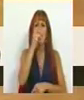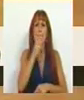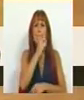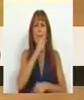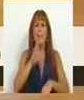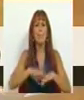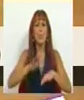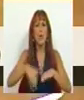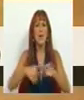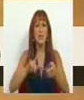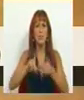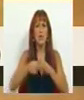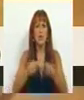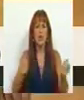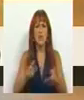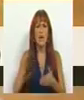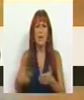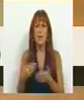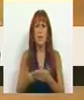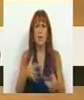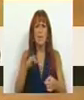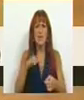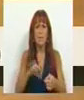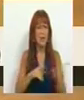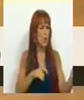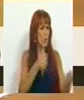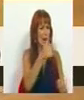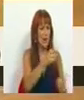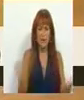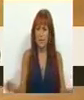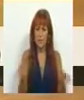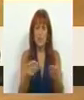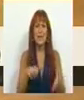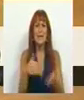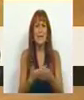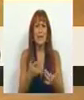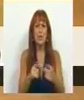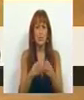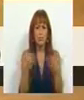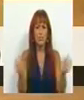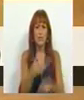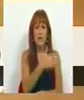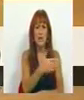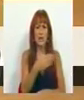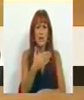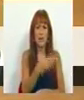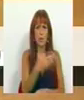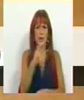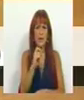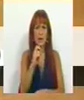maio, resultante dos projetos de resolução apresentados pelo PCP e pelo BE, que deu lugar à resolução